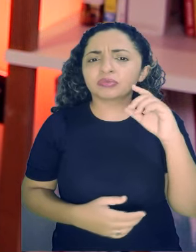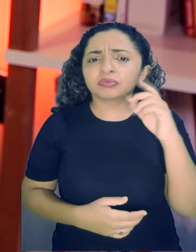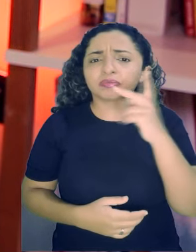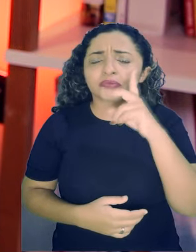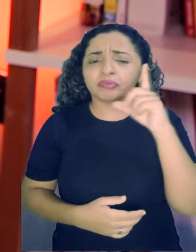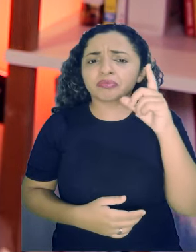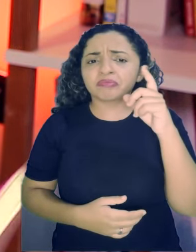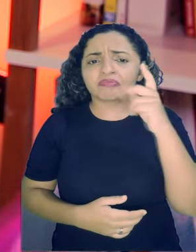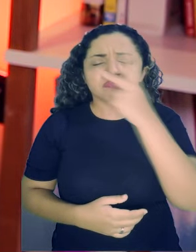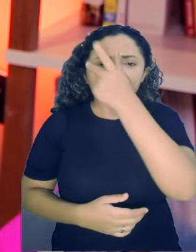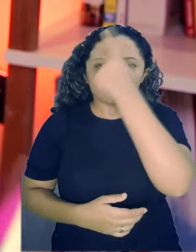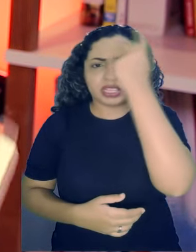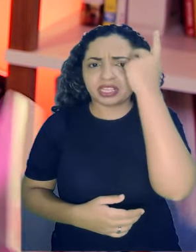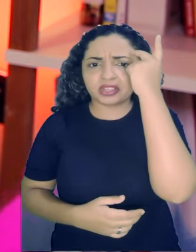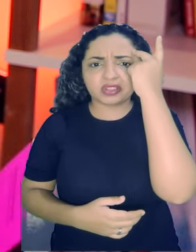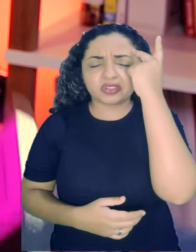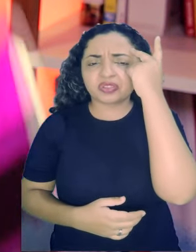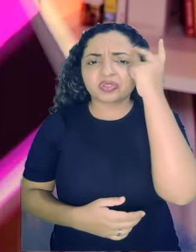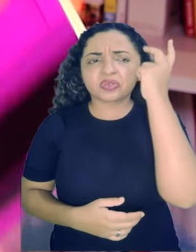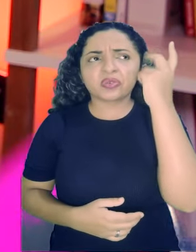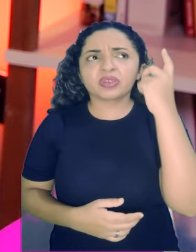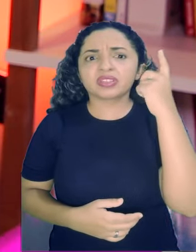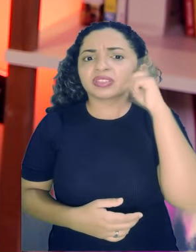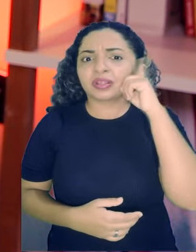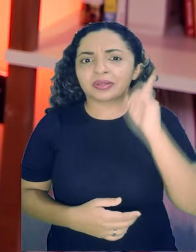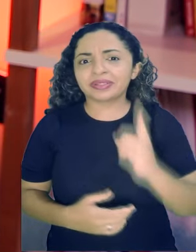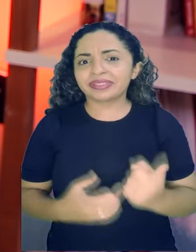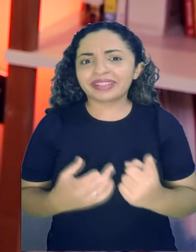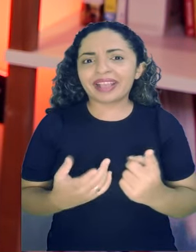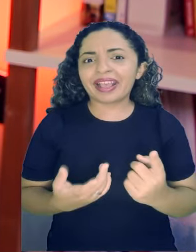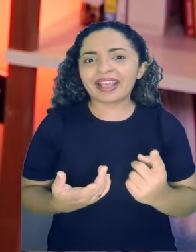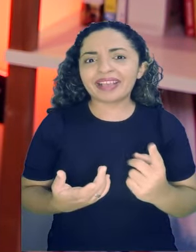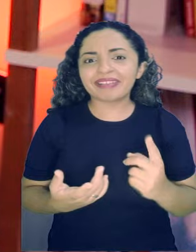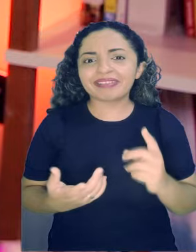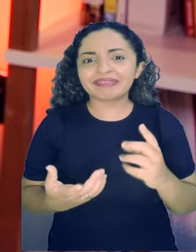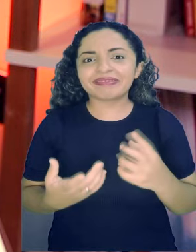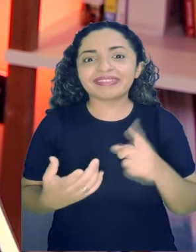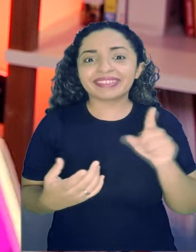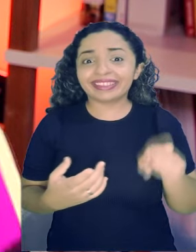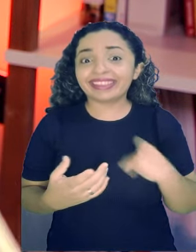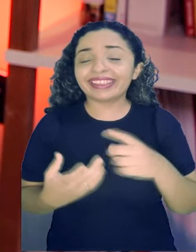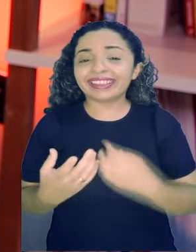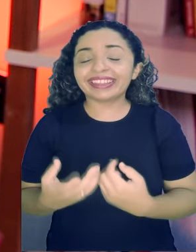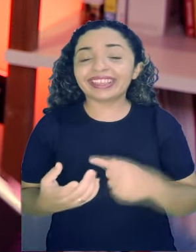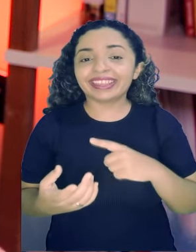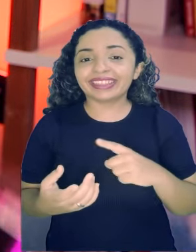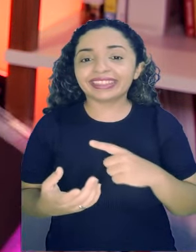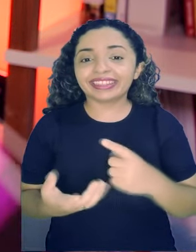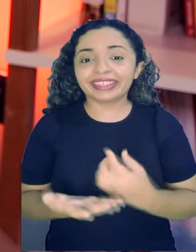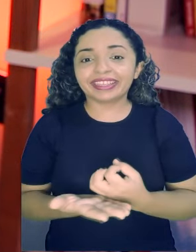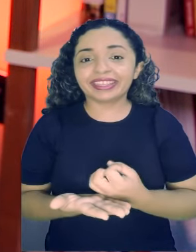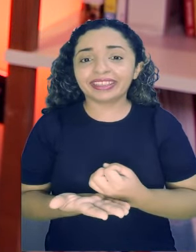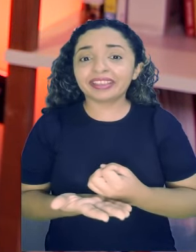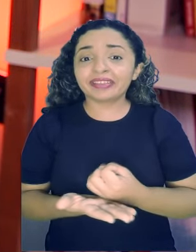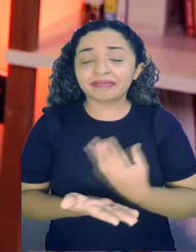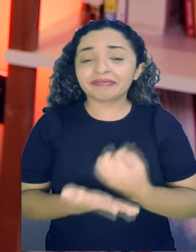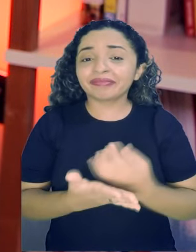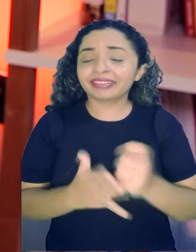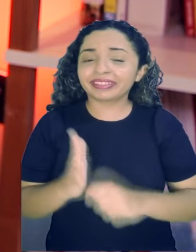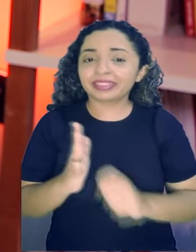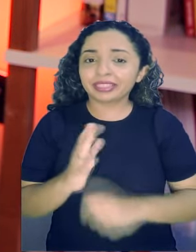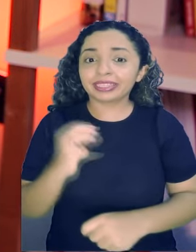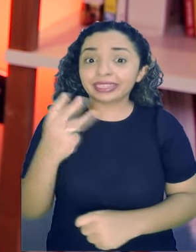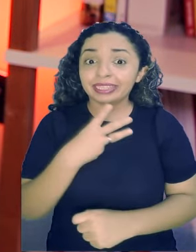por conta disso. Muita gente relembra do Paulo Henrique Brito como tradutor. Mas o Paulo Henrique Brito é um poeta de mão cheia.